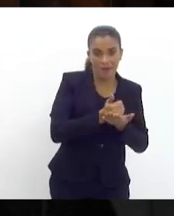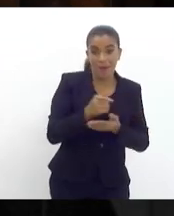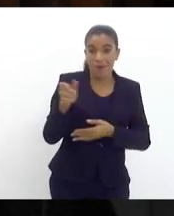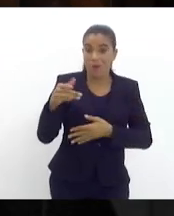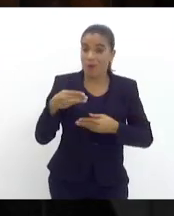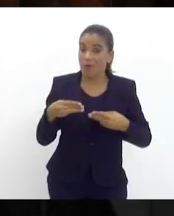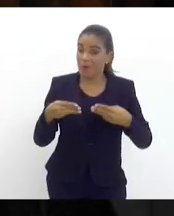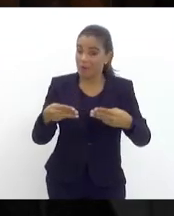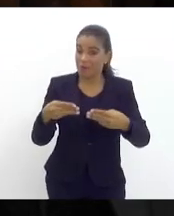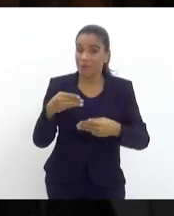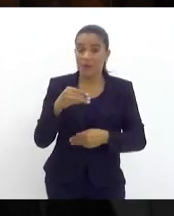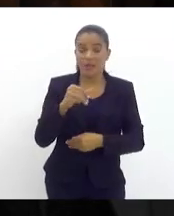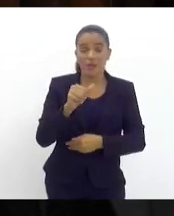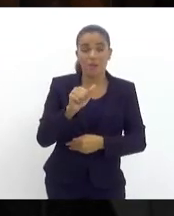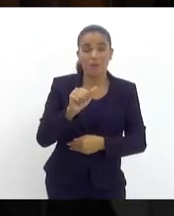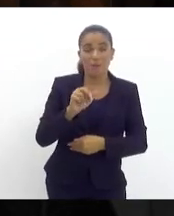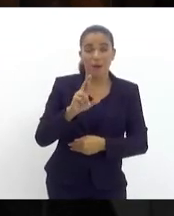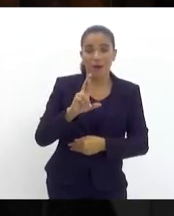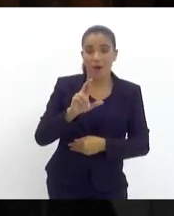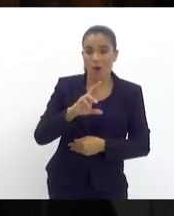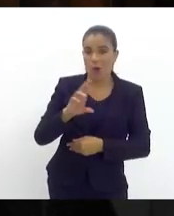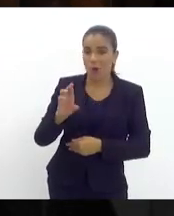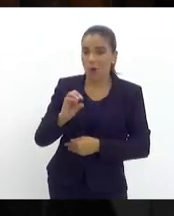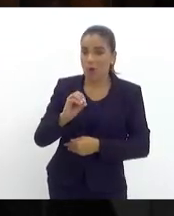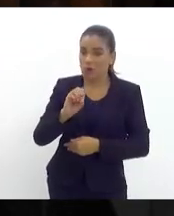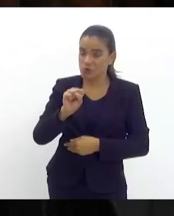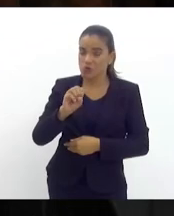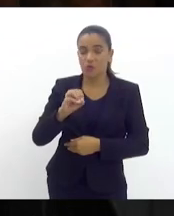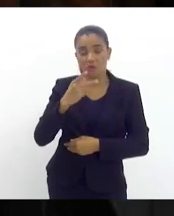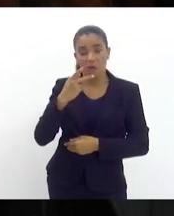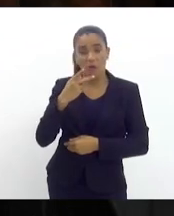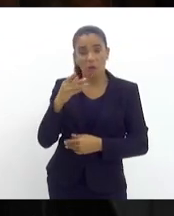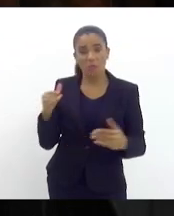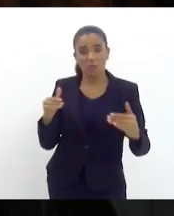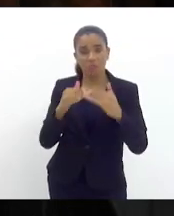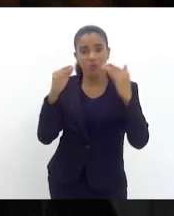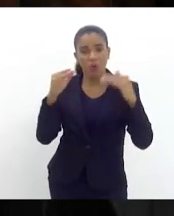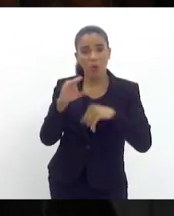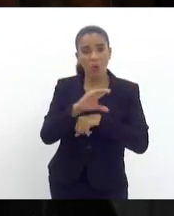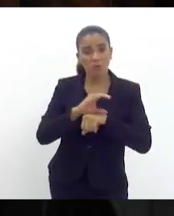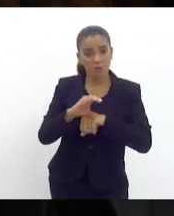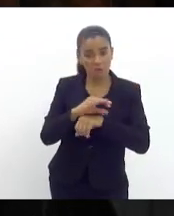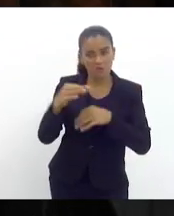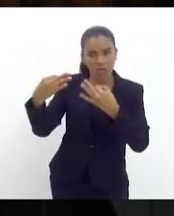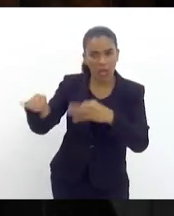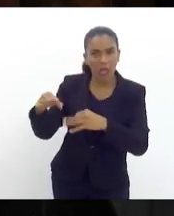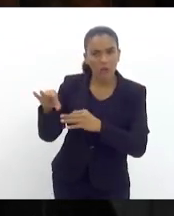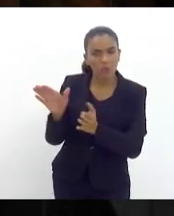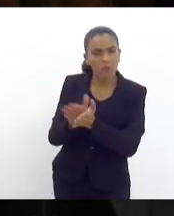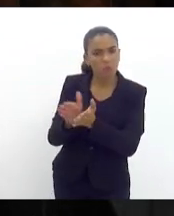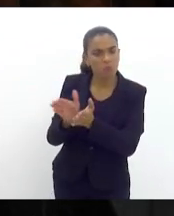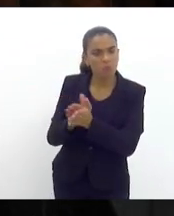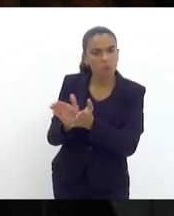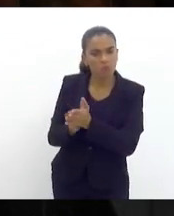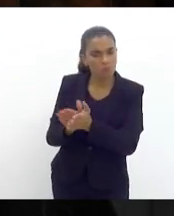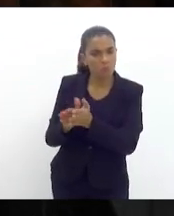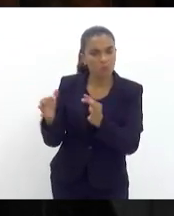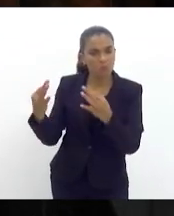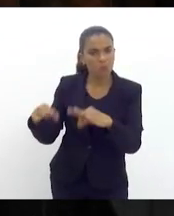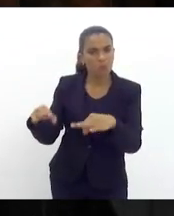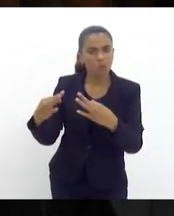Barroso essa proposta constitucional e o fez corretamente porque